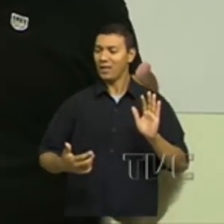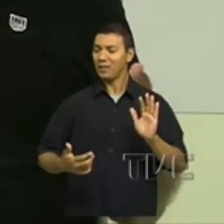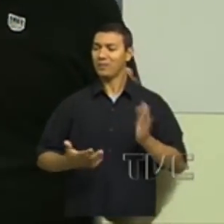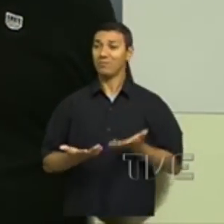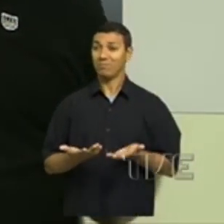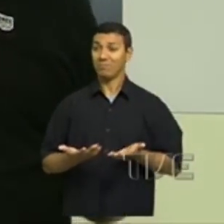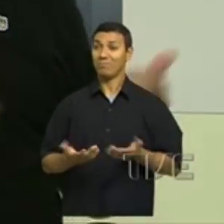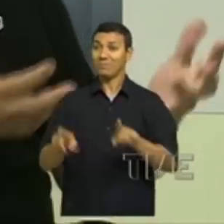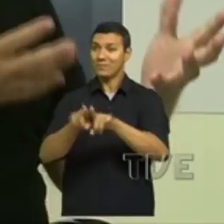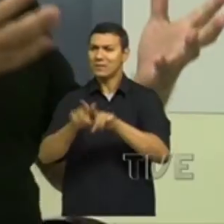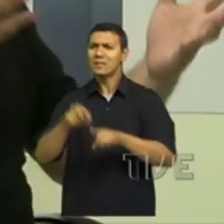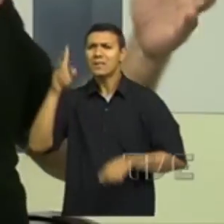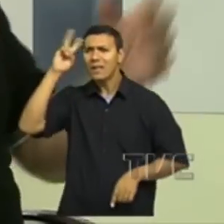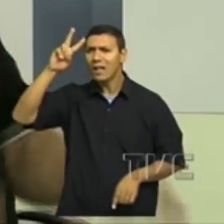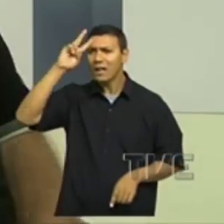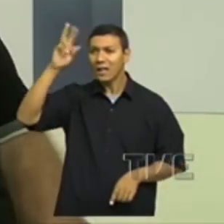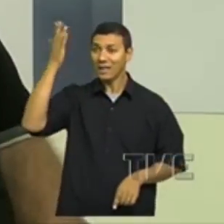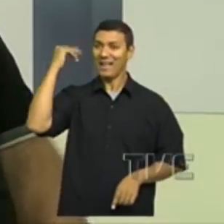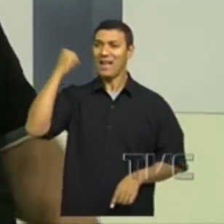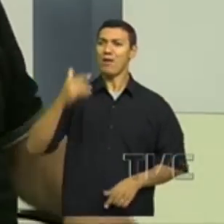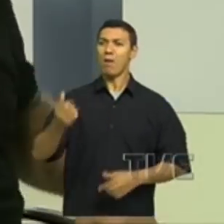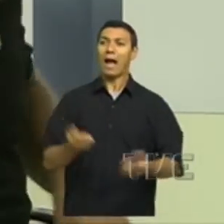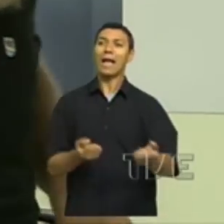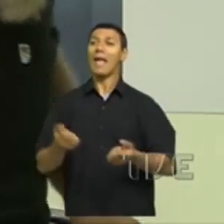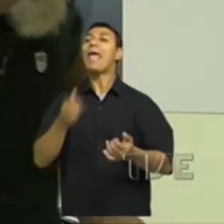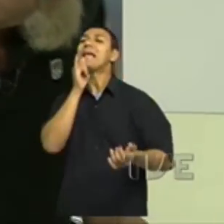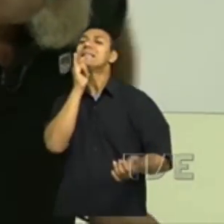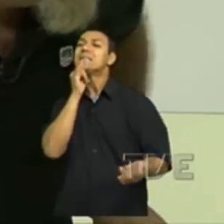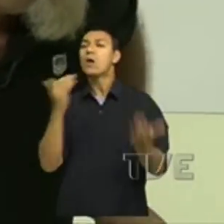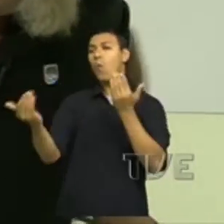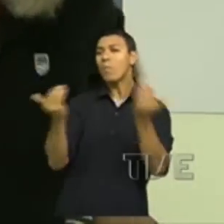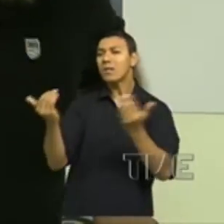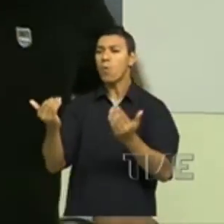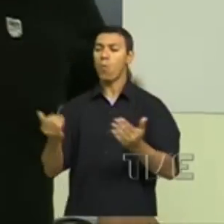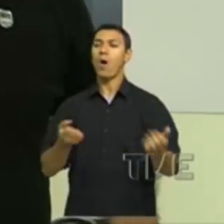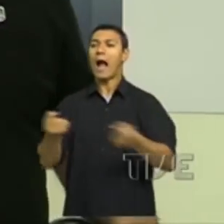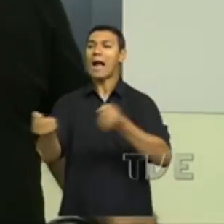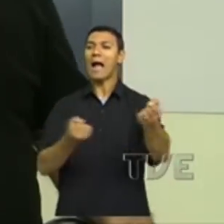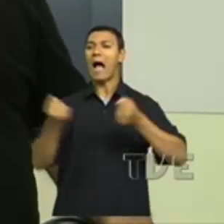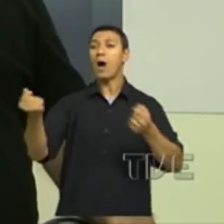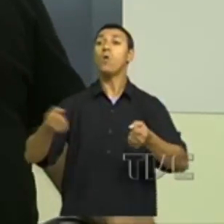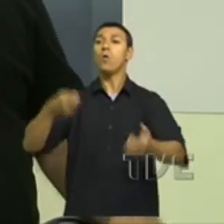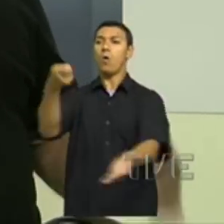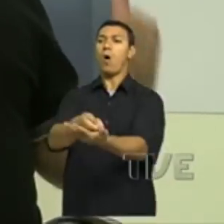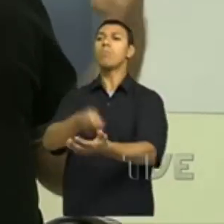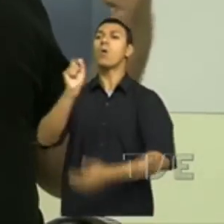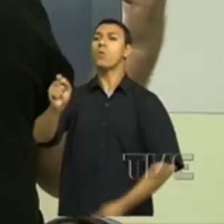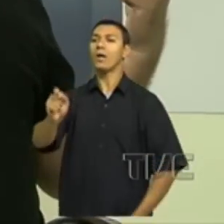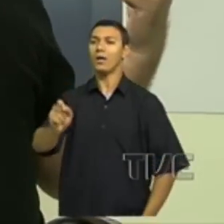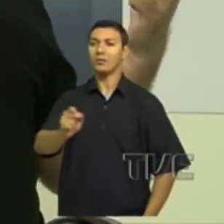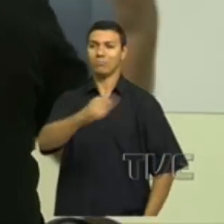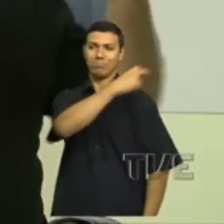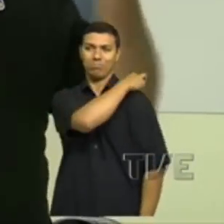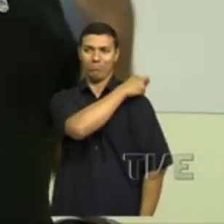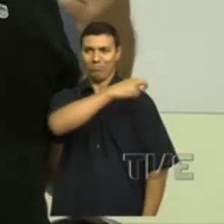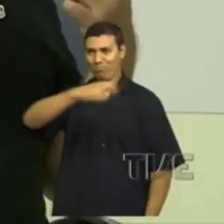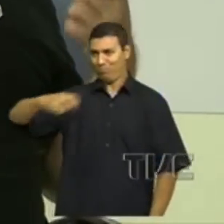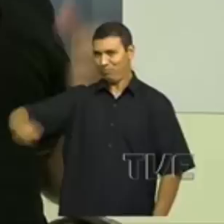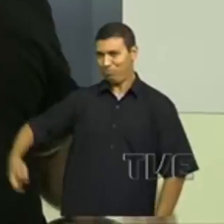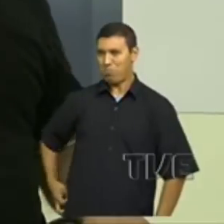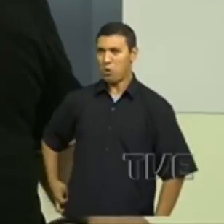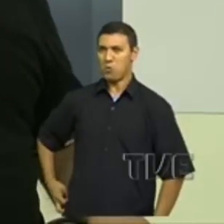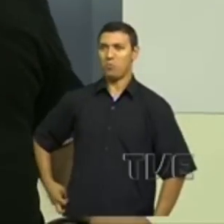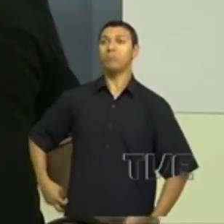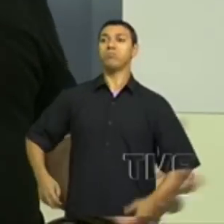pouco tempo, do uso do cinto de segurança. Quem entrava no carro e colocava até uns anos atrás, botava o cinto